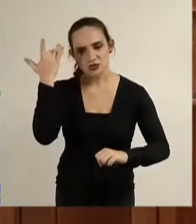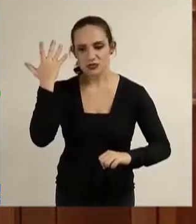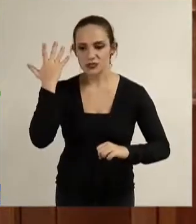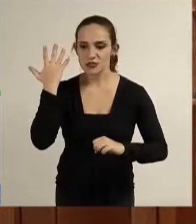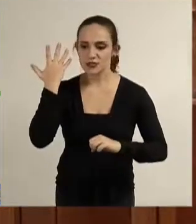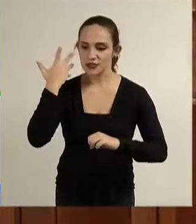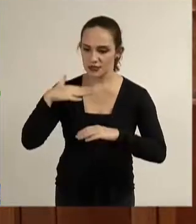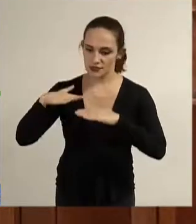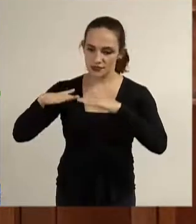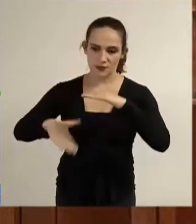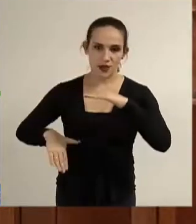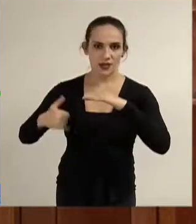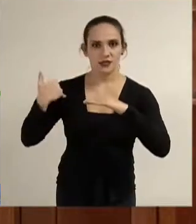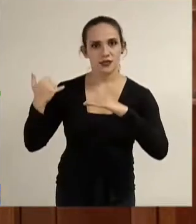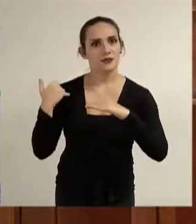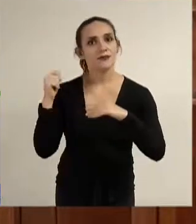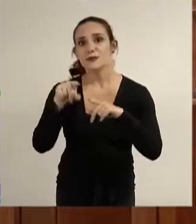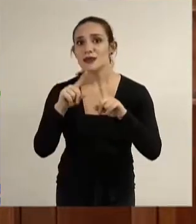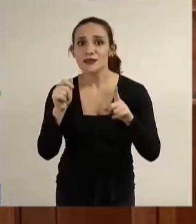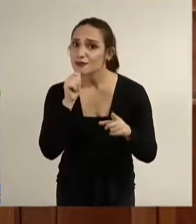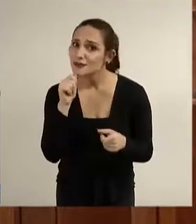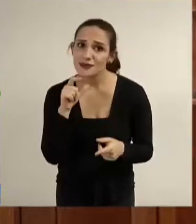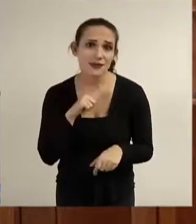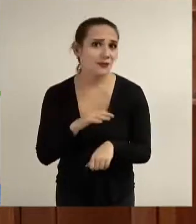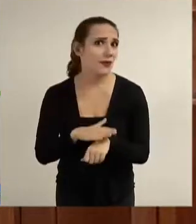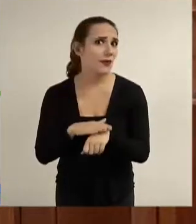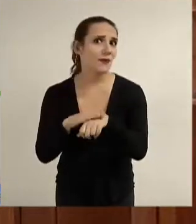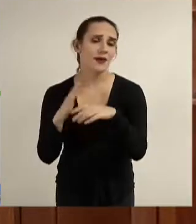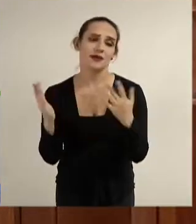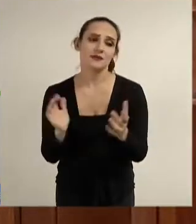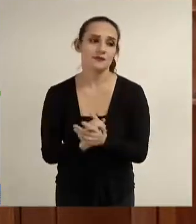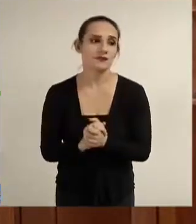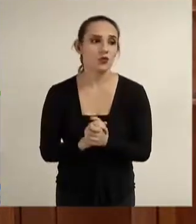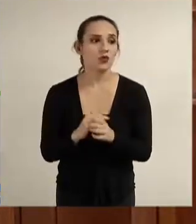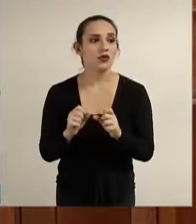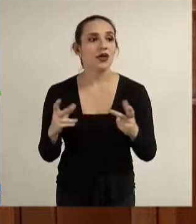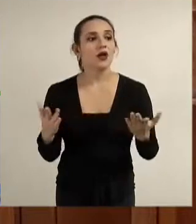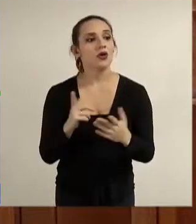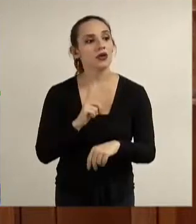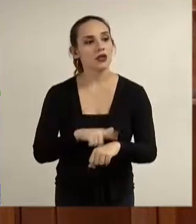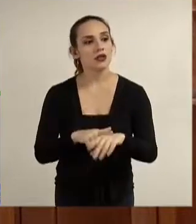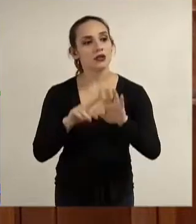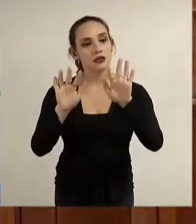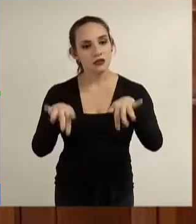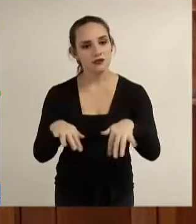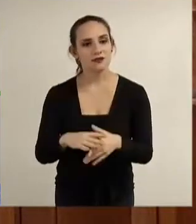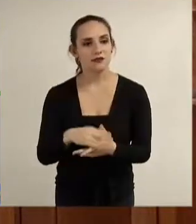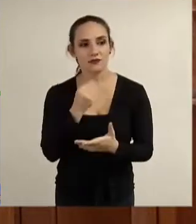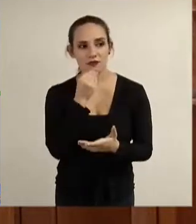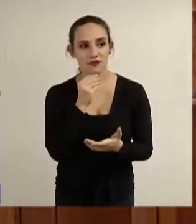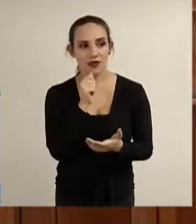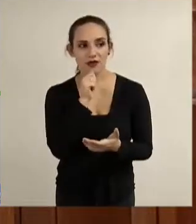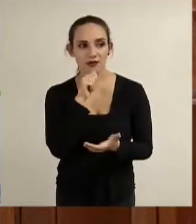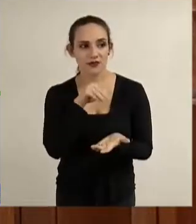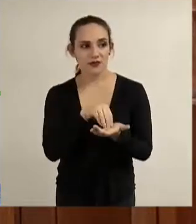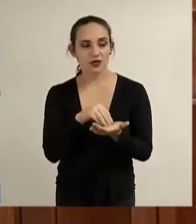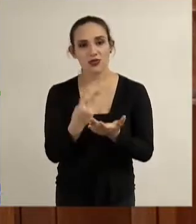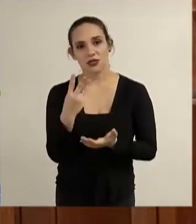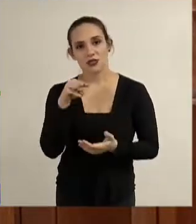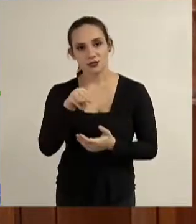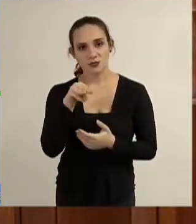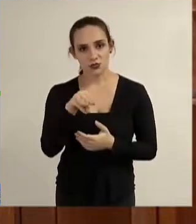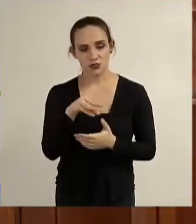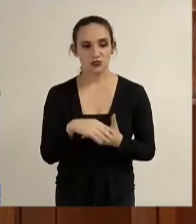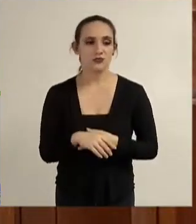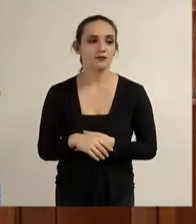continua sendo recrudescido, como disse Vossa Excelência. Mas eu finalizo aqui, senhor presidente, faltando apenas 3 minutos e